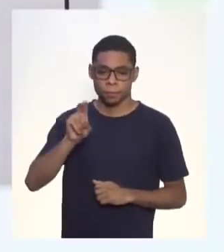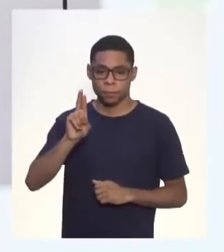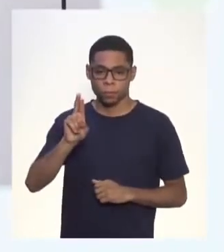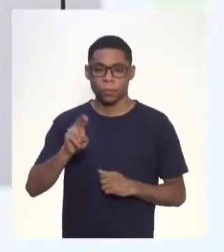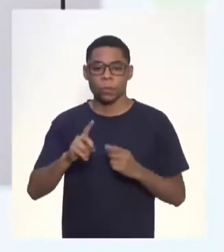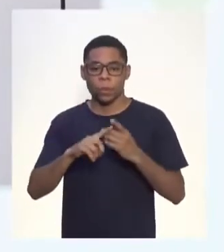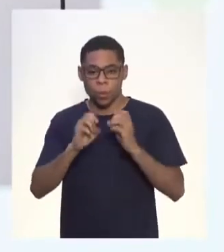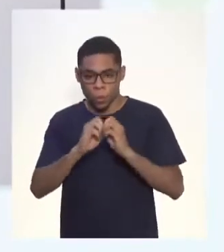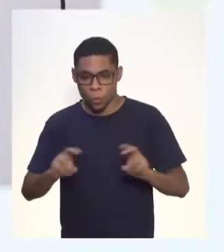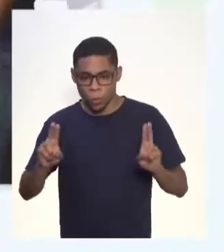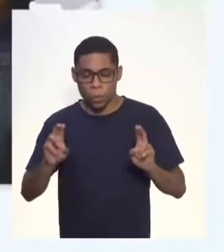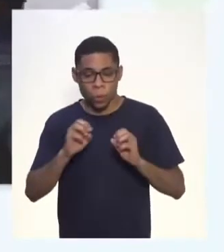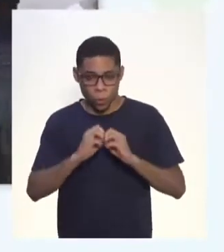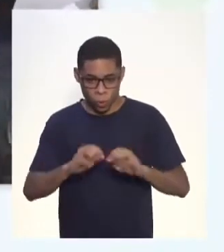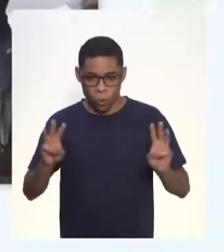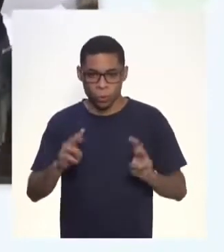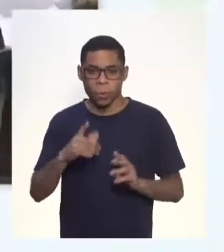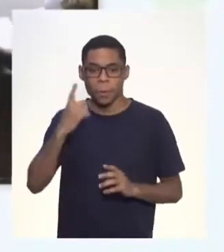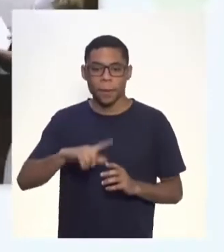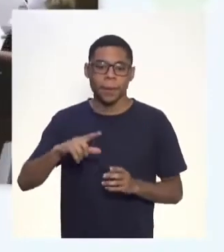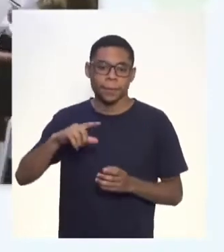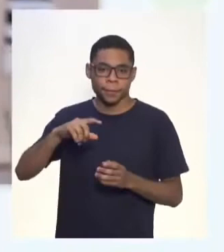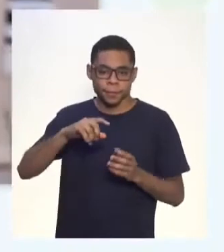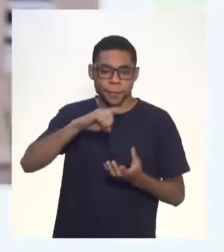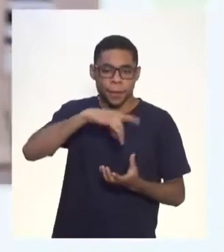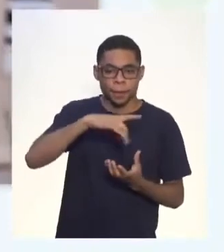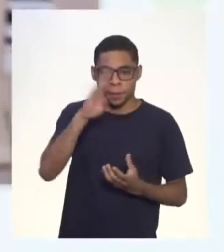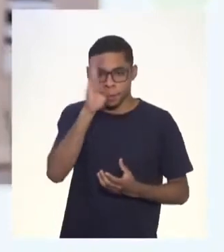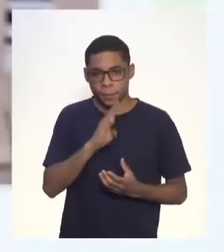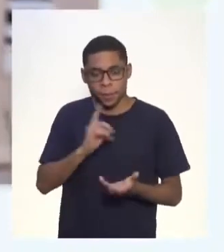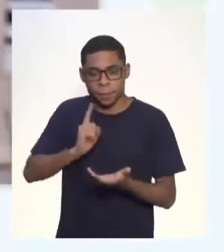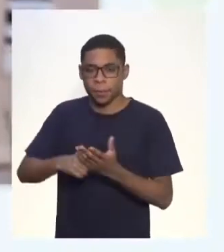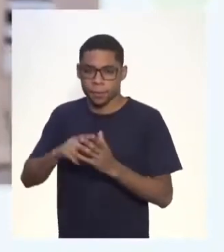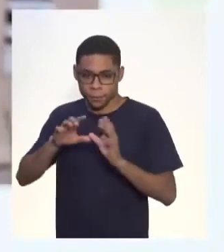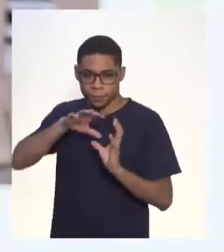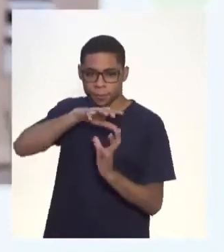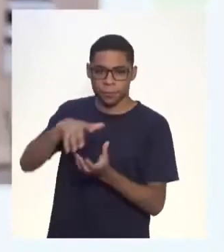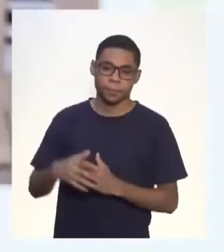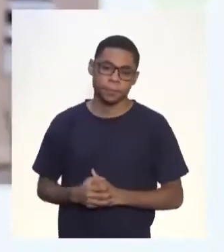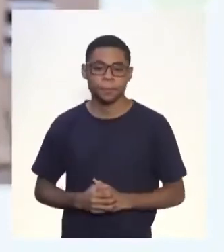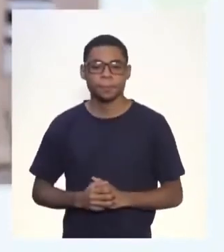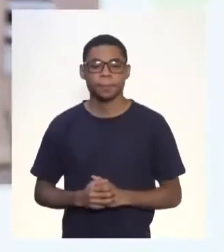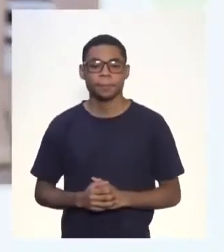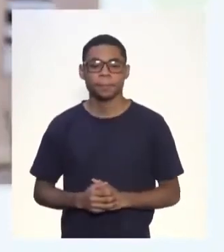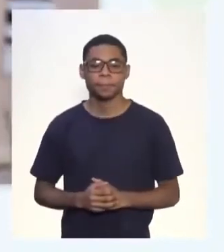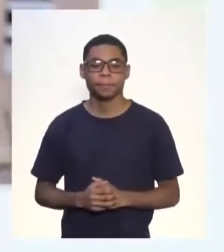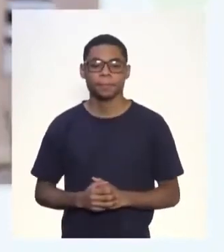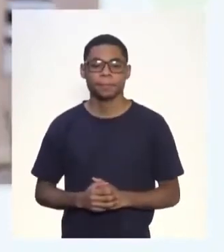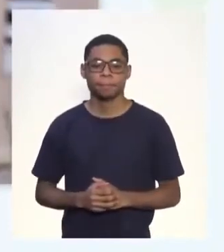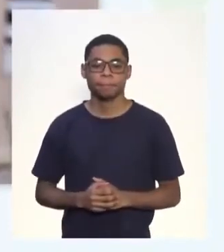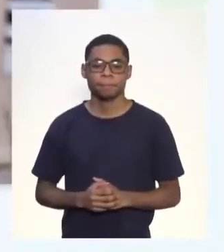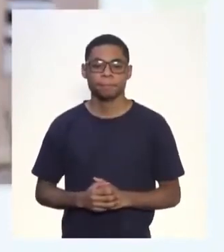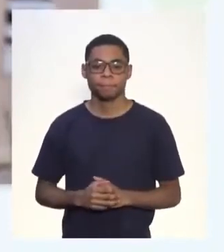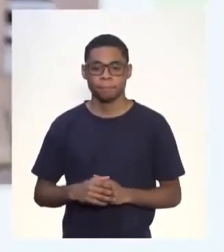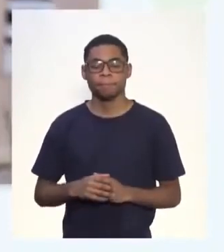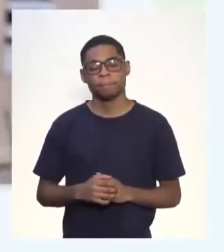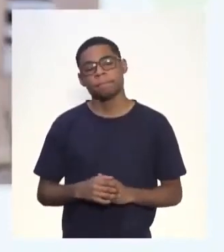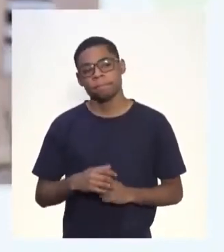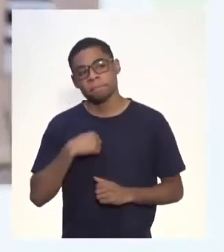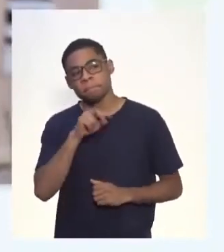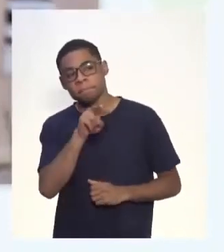Mulheres e a Rede Brasil do Pacto Global. Simplemente Dios, pero un buen